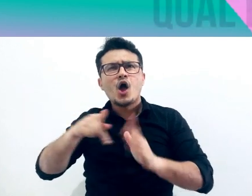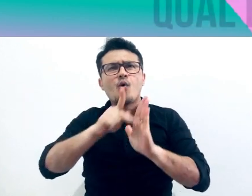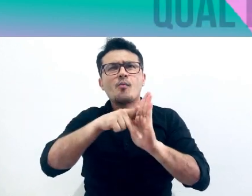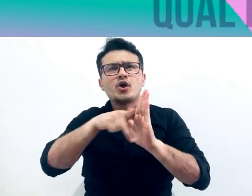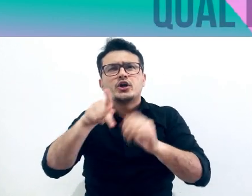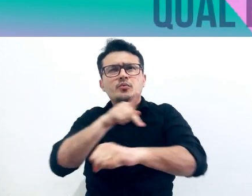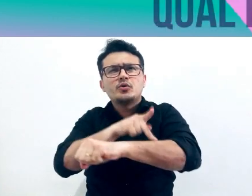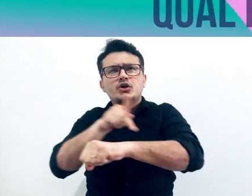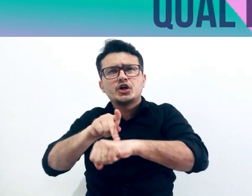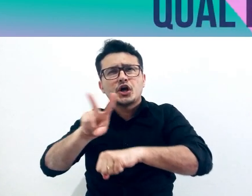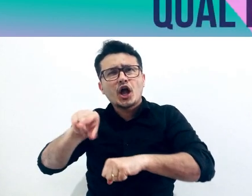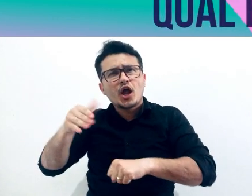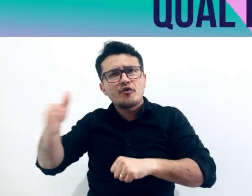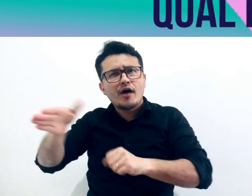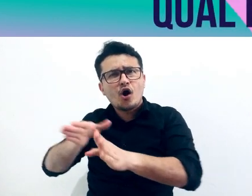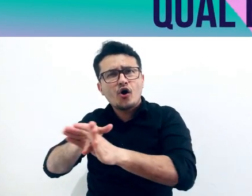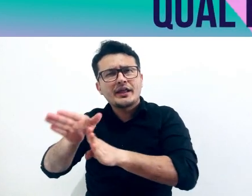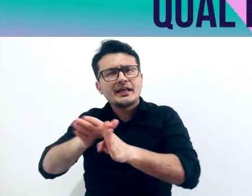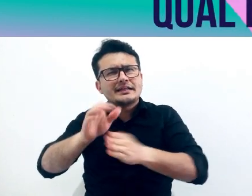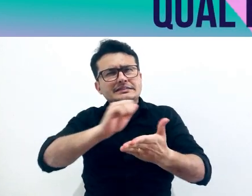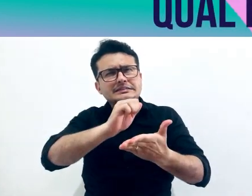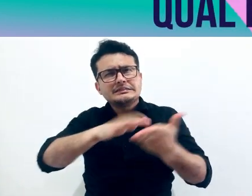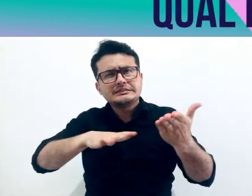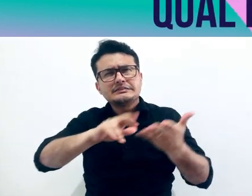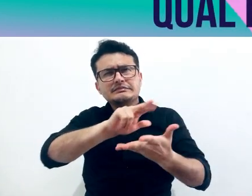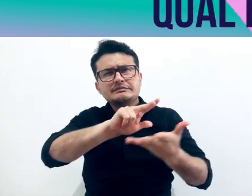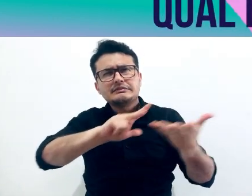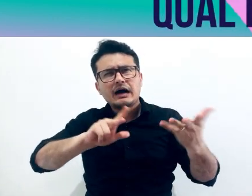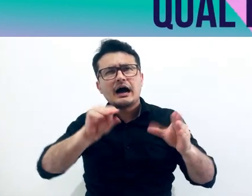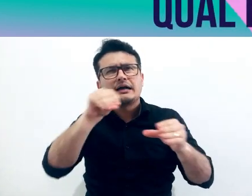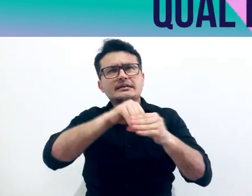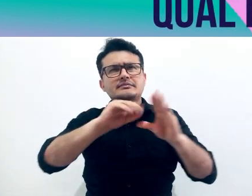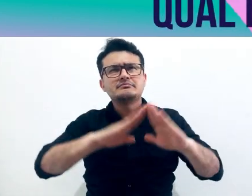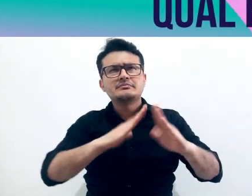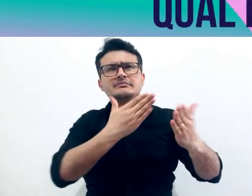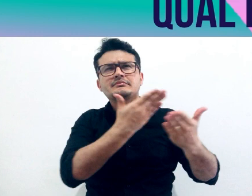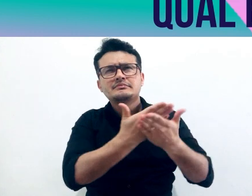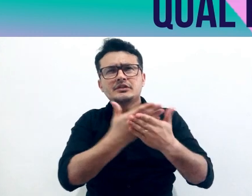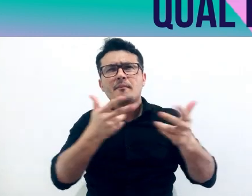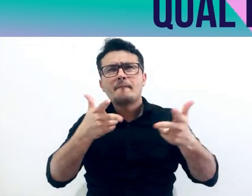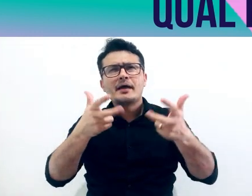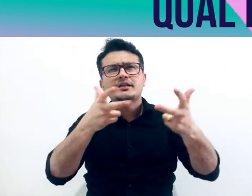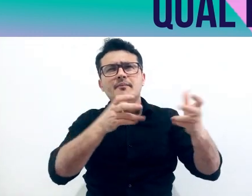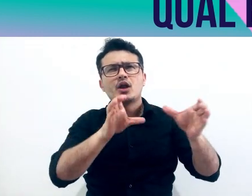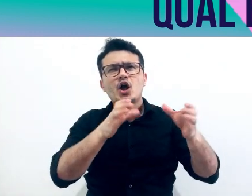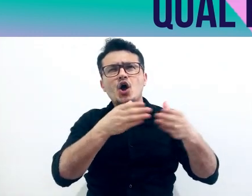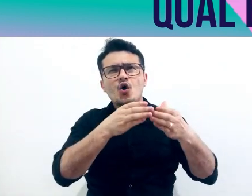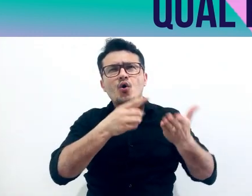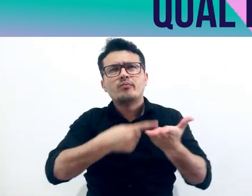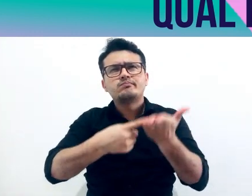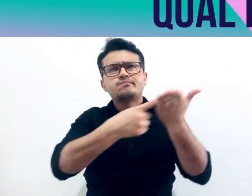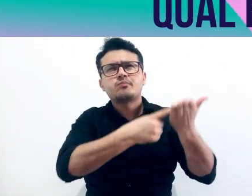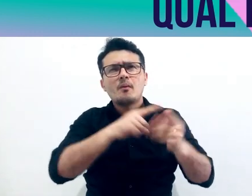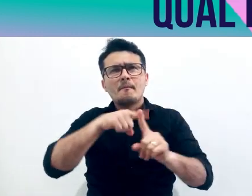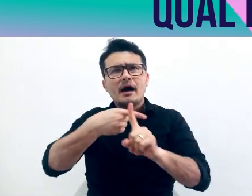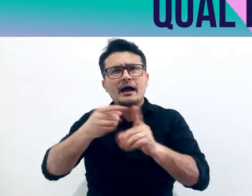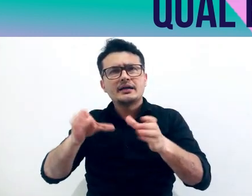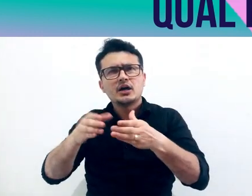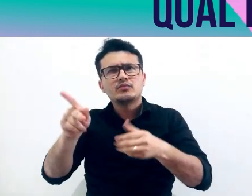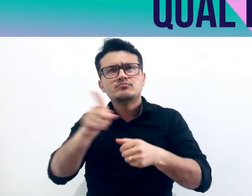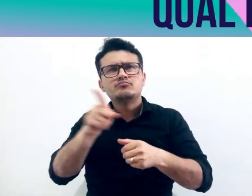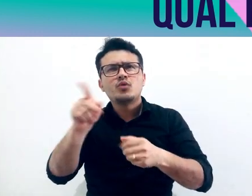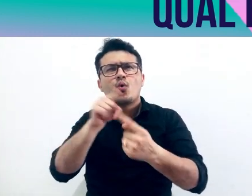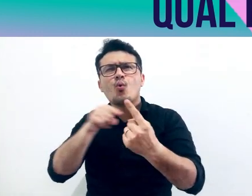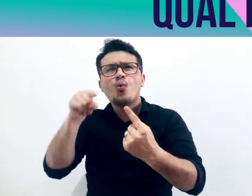É o projeto pedagógico que orienta as atividades escolares, revelando a concepção da escola e as intenções da equipe